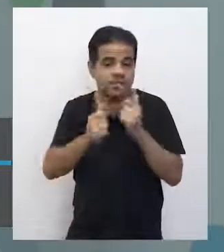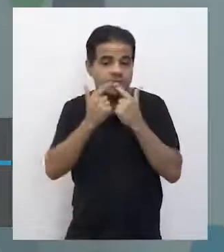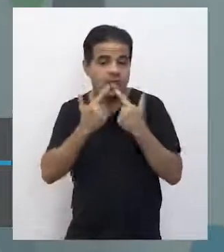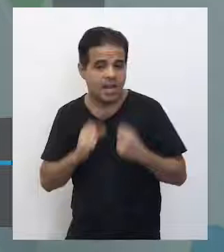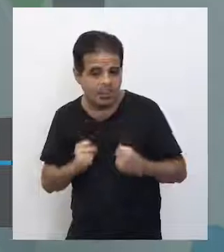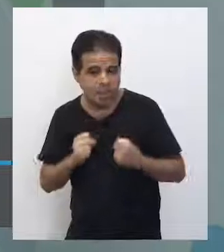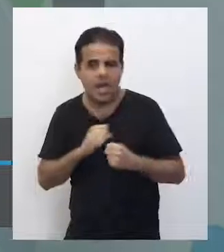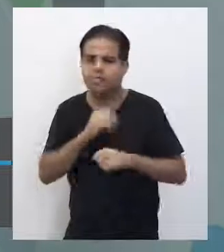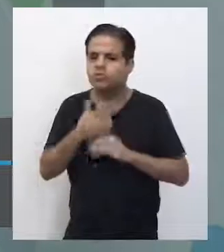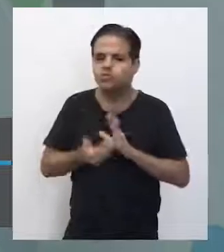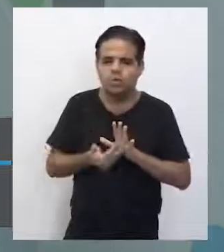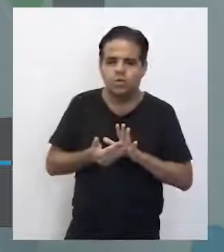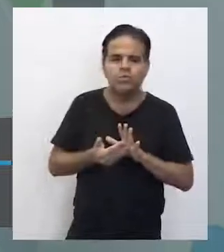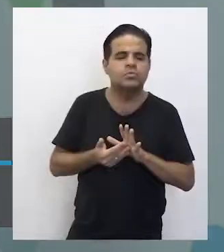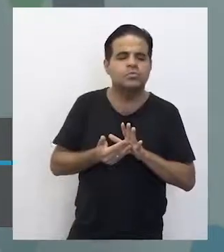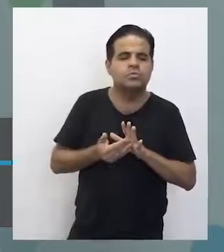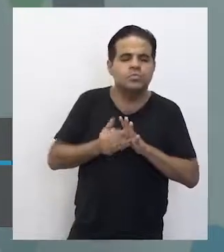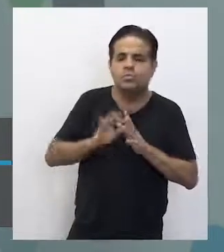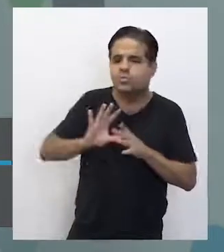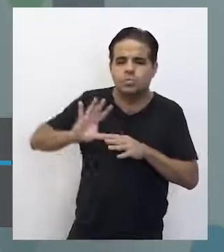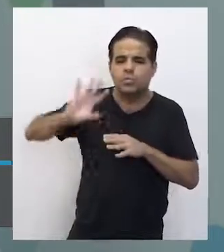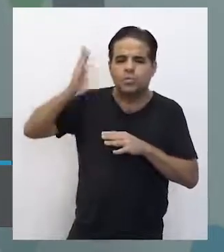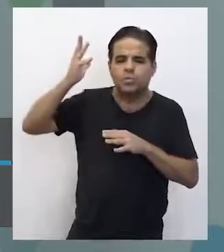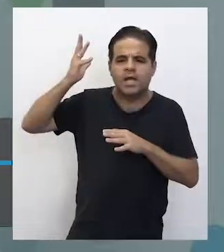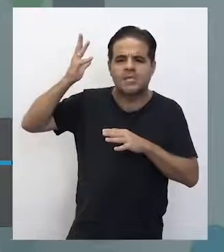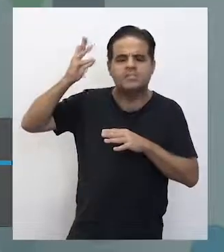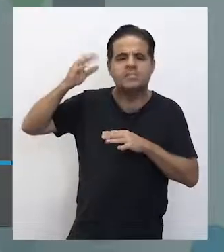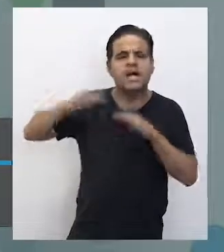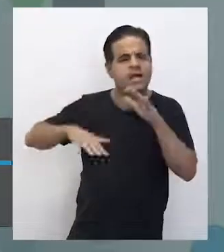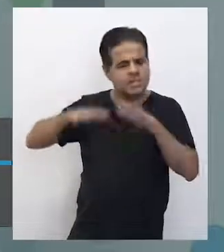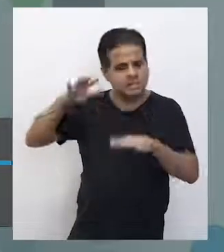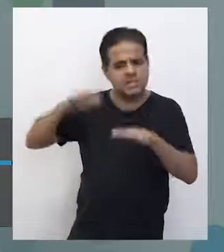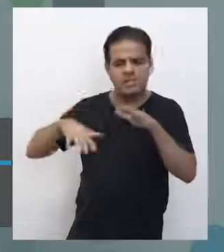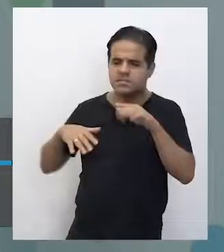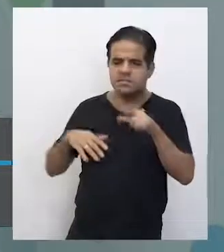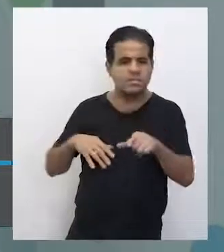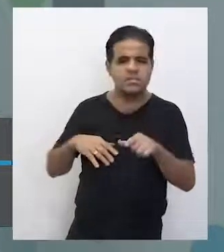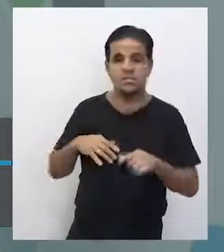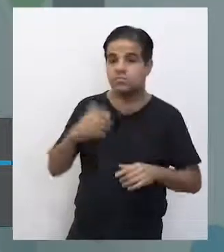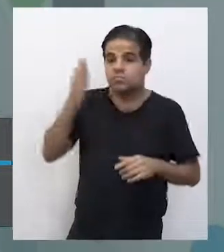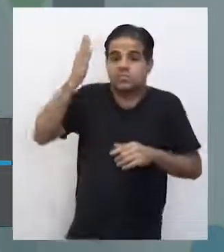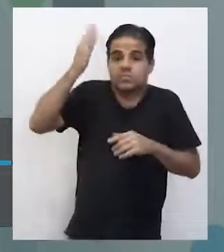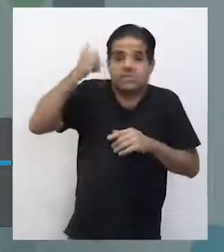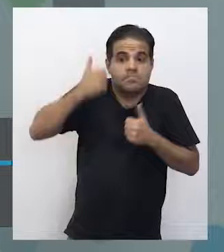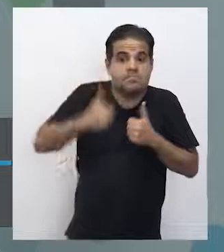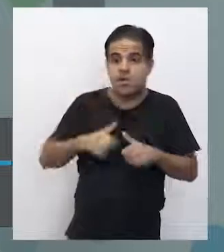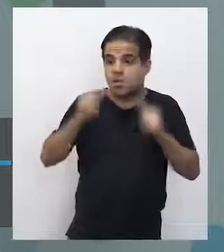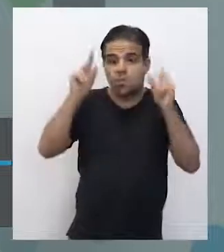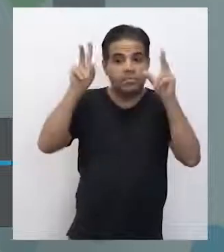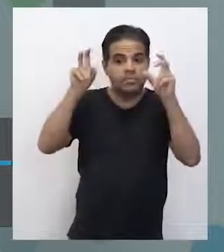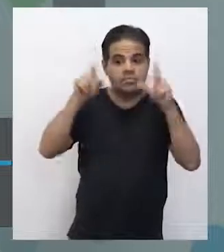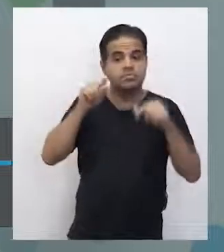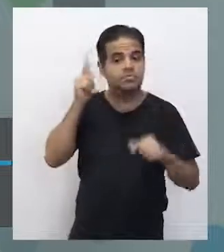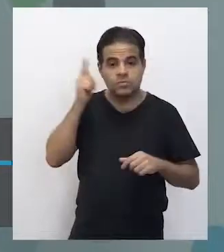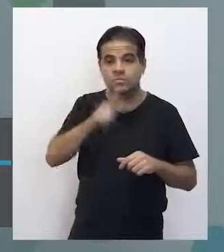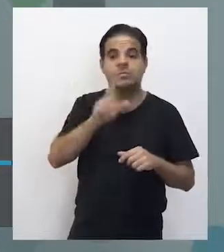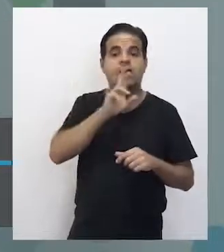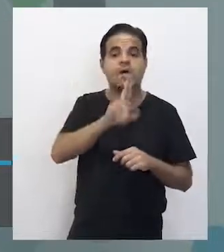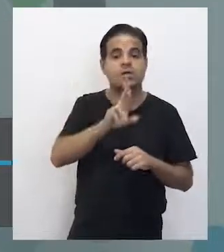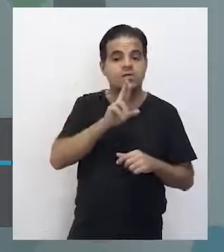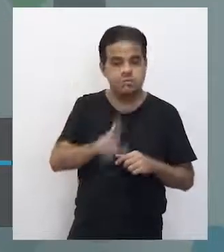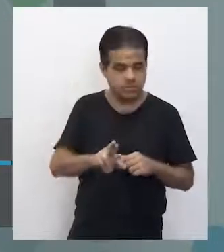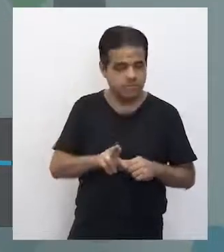linguagem todos, né, como acontecem, às vezes você não domina um assunto, mas você consegue